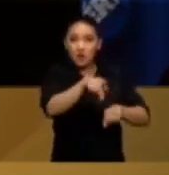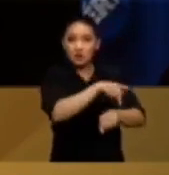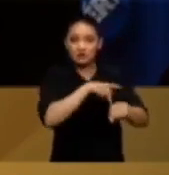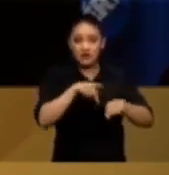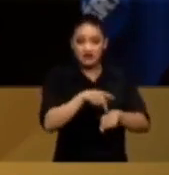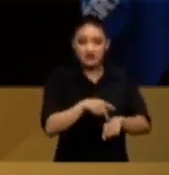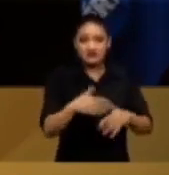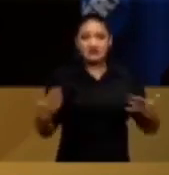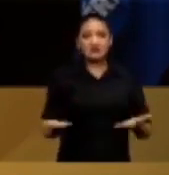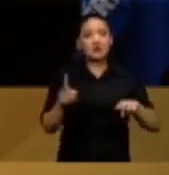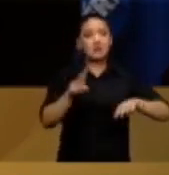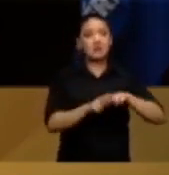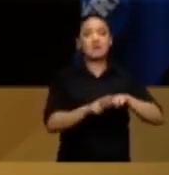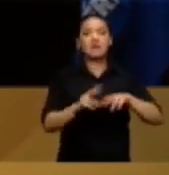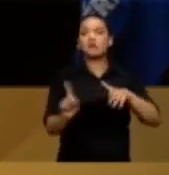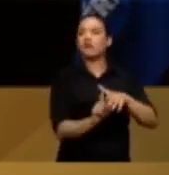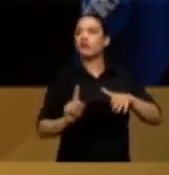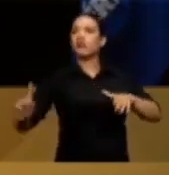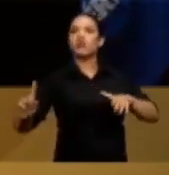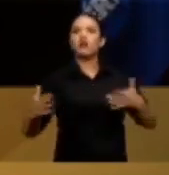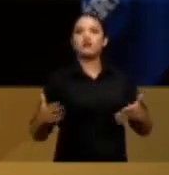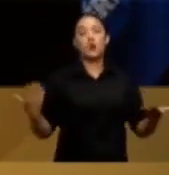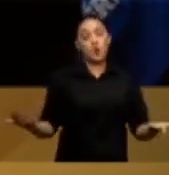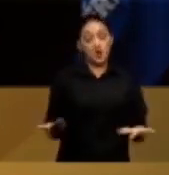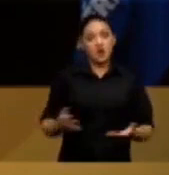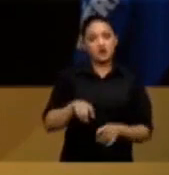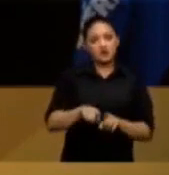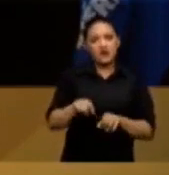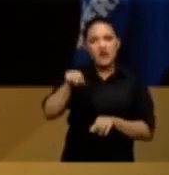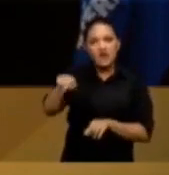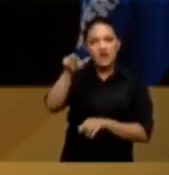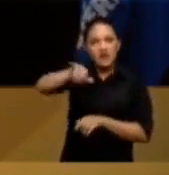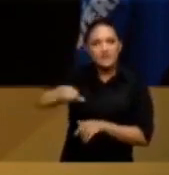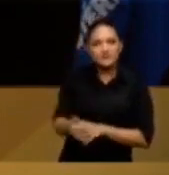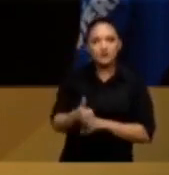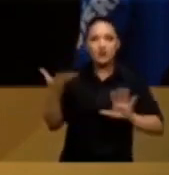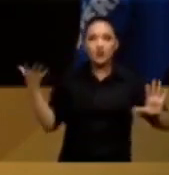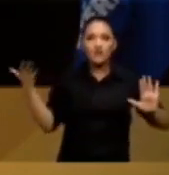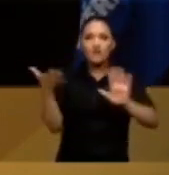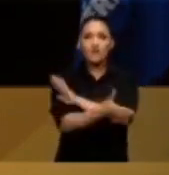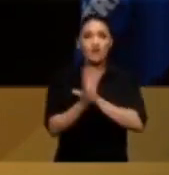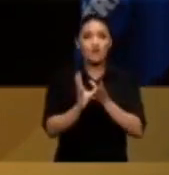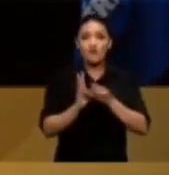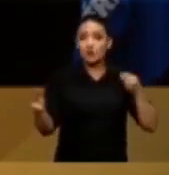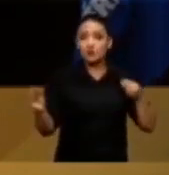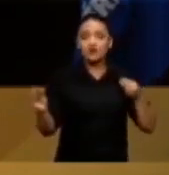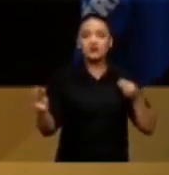relaxada e, fazendo uso dessa oportunidade, evadiu-se, ou seja, encontra-se